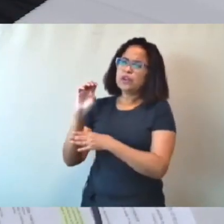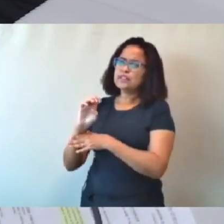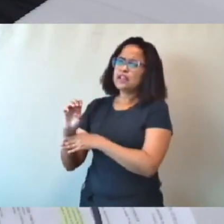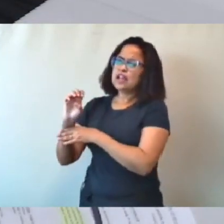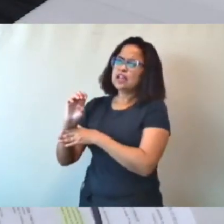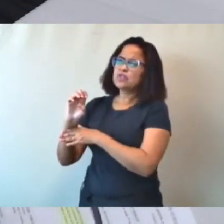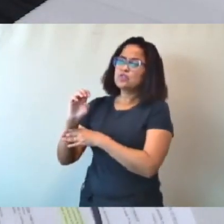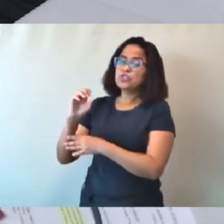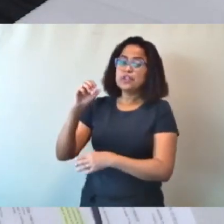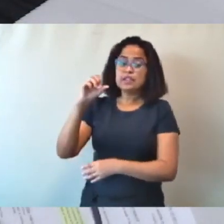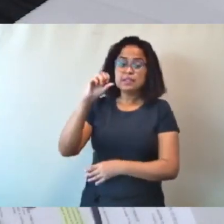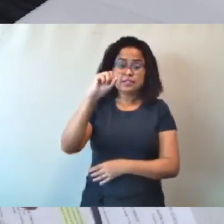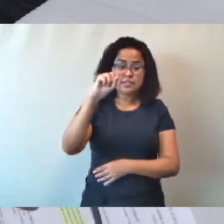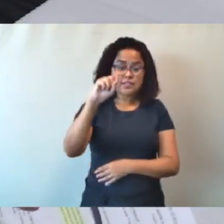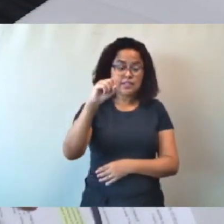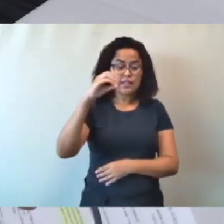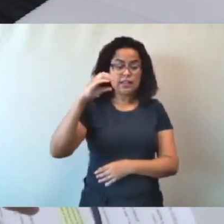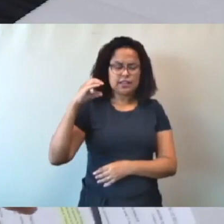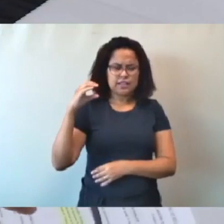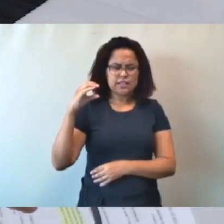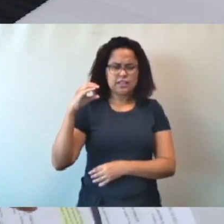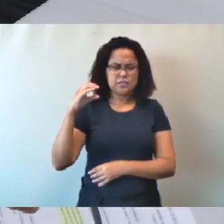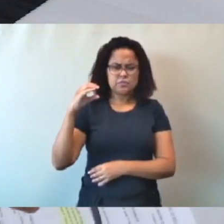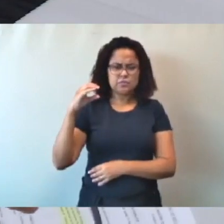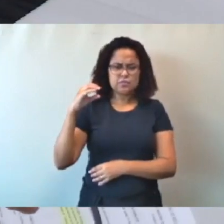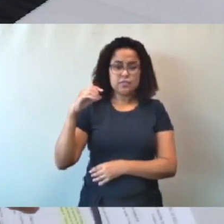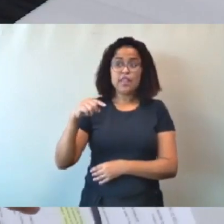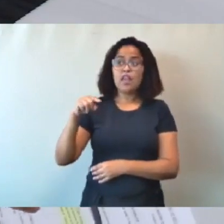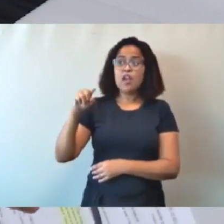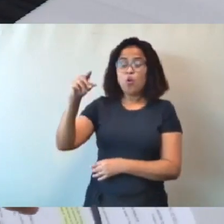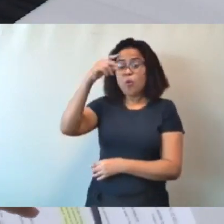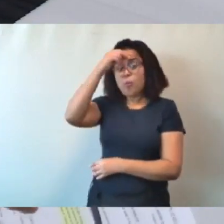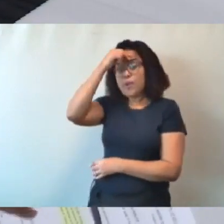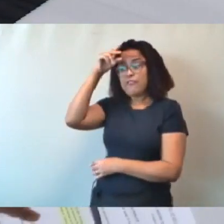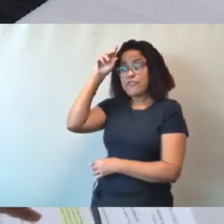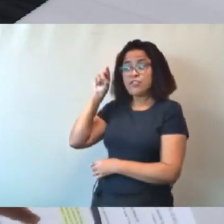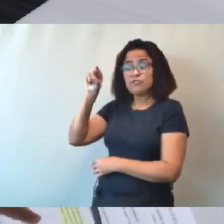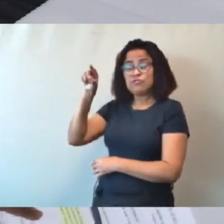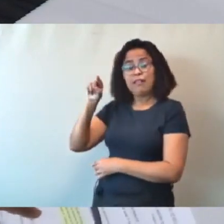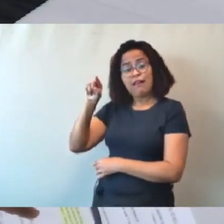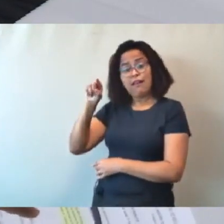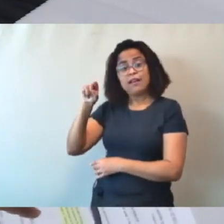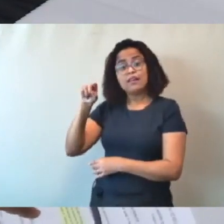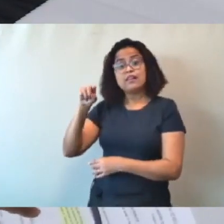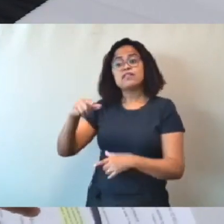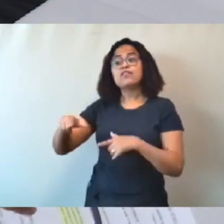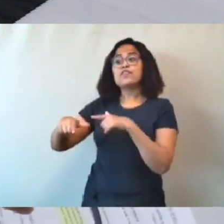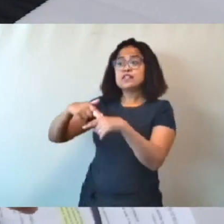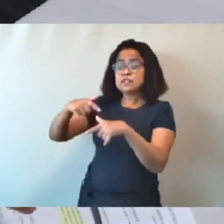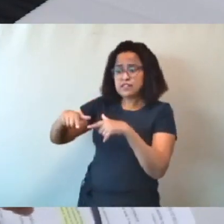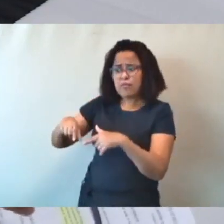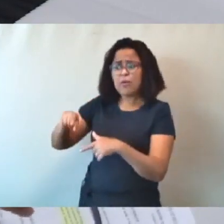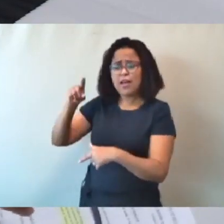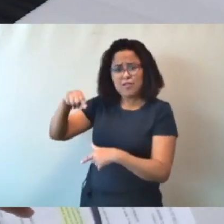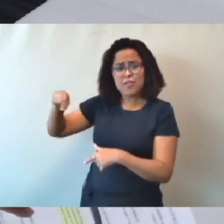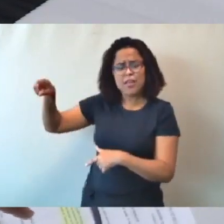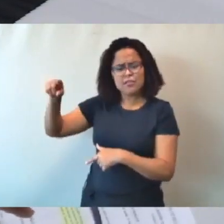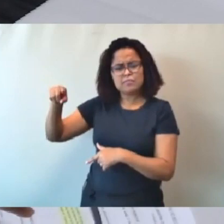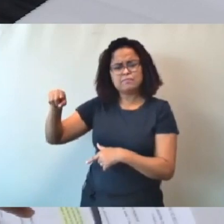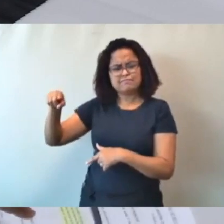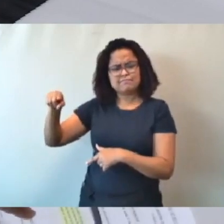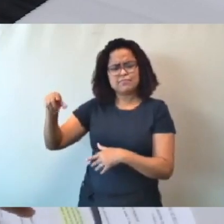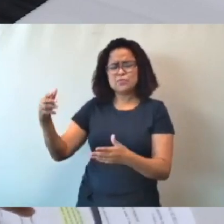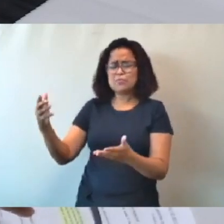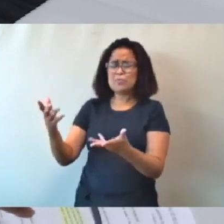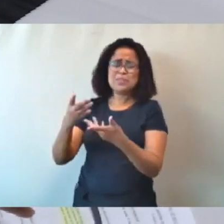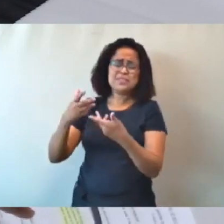de trabalho com os moradores de ruas. O senhor tomou conhecimento? Passou aqui? Então, excelente. Então, é questão de bom senso,